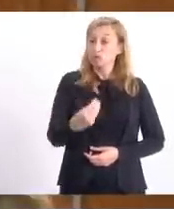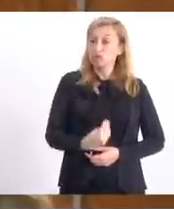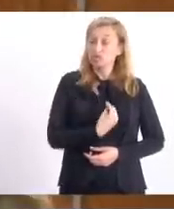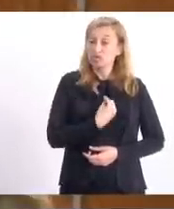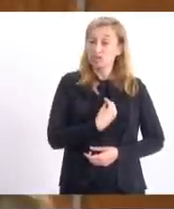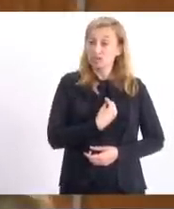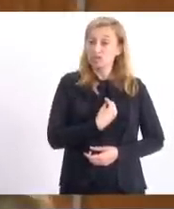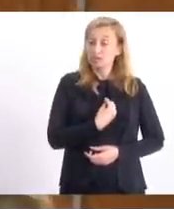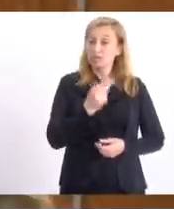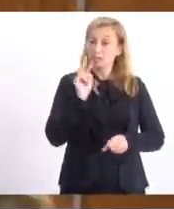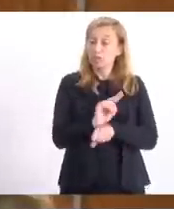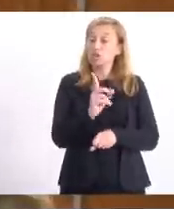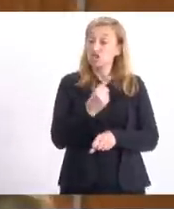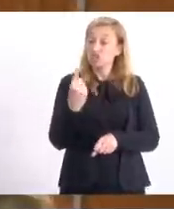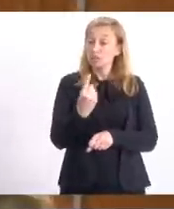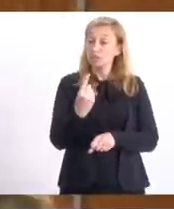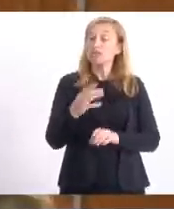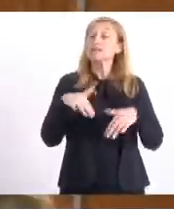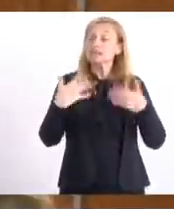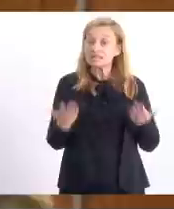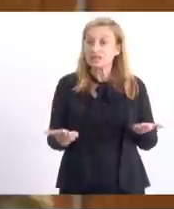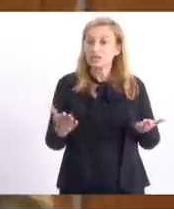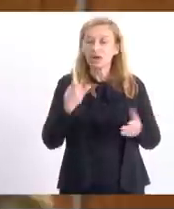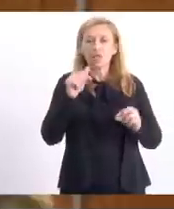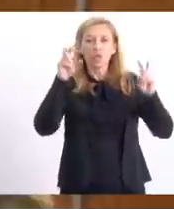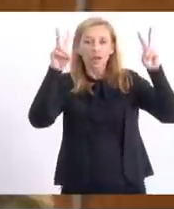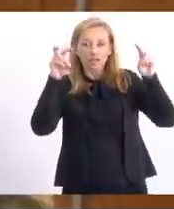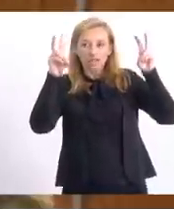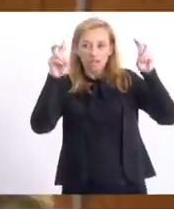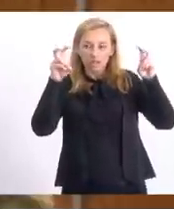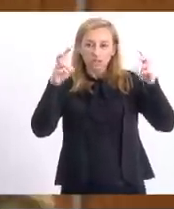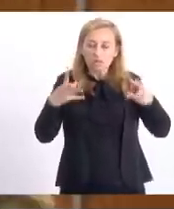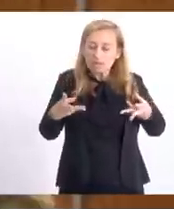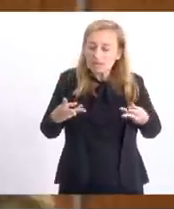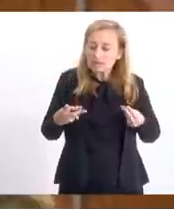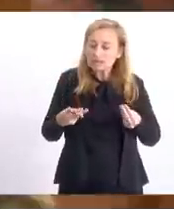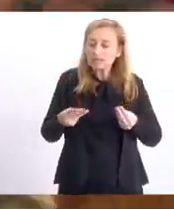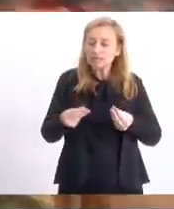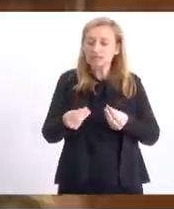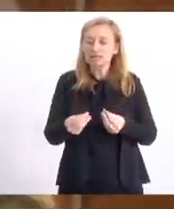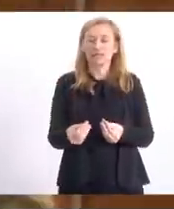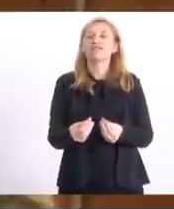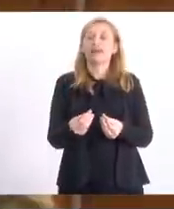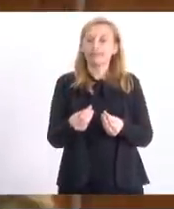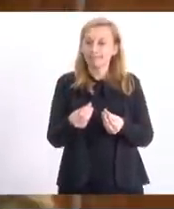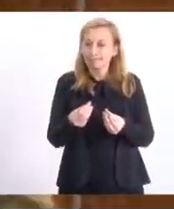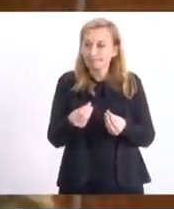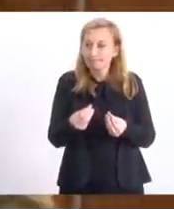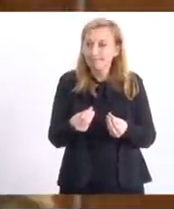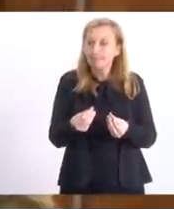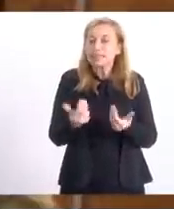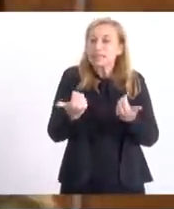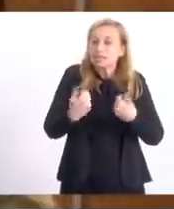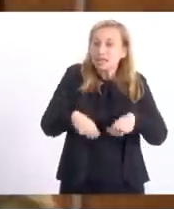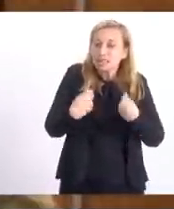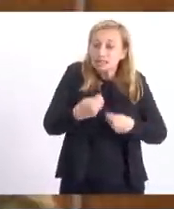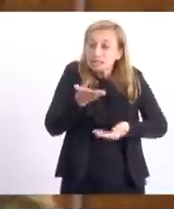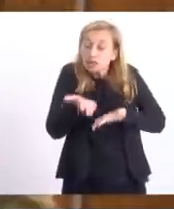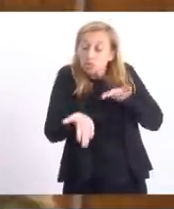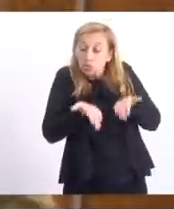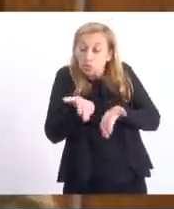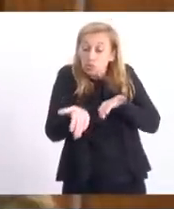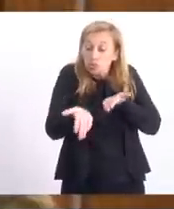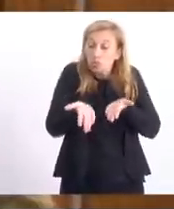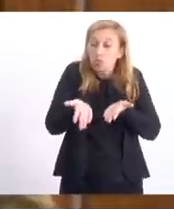pelas nossas. Então, é um assunto sensível, delicado, precisa ser tratado com